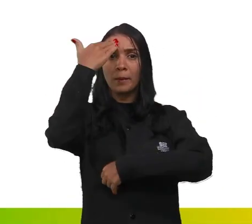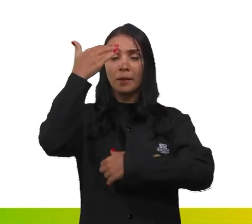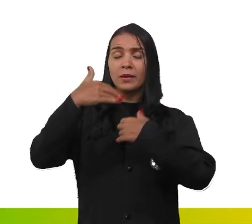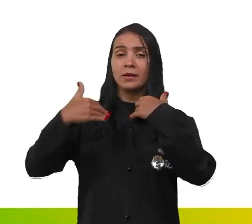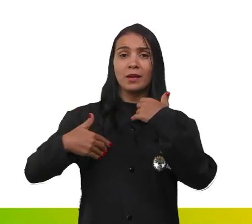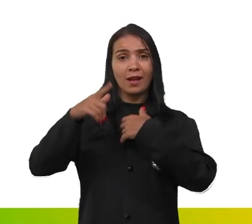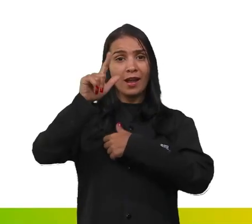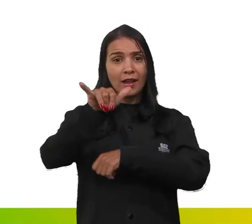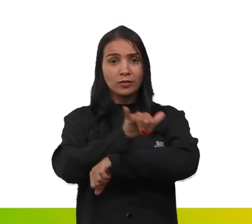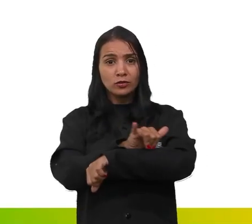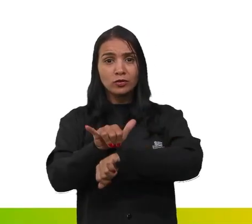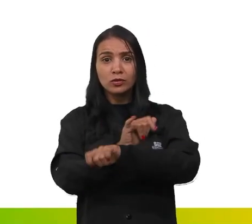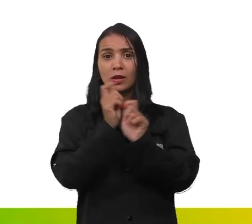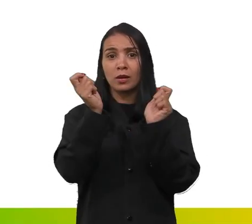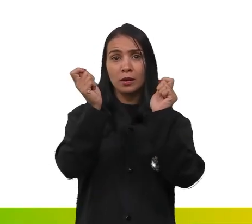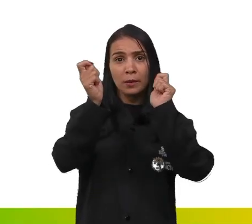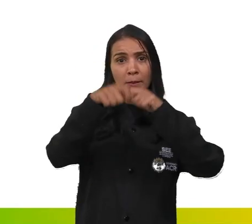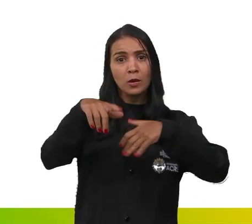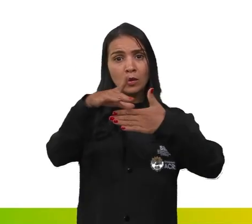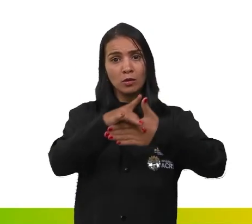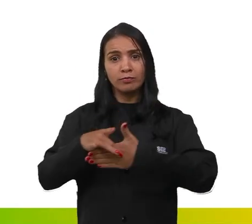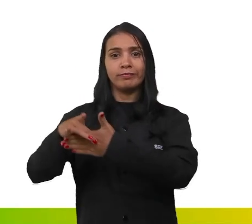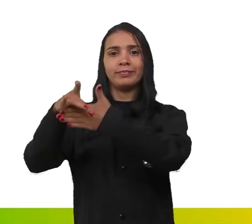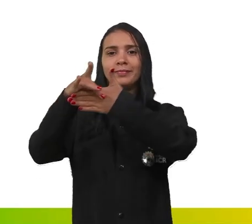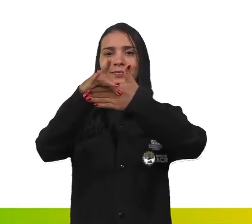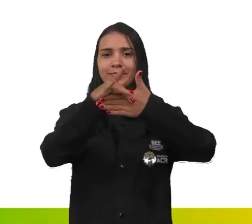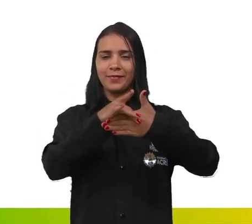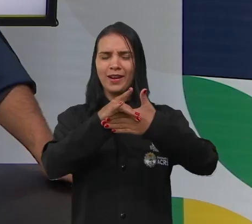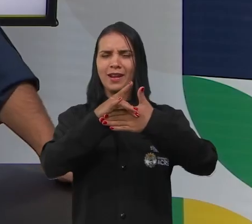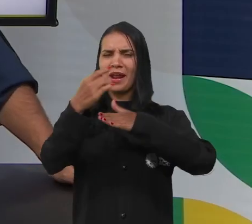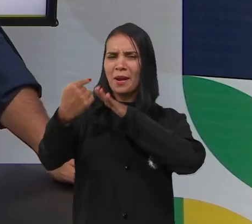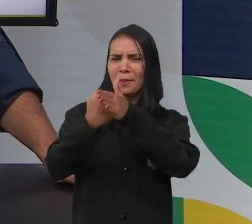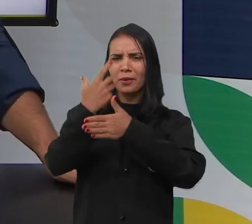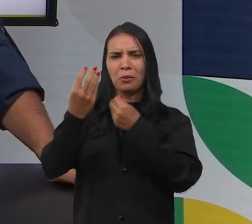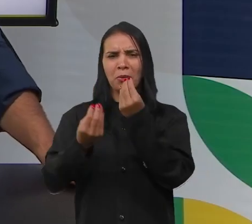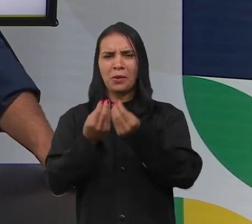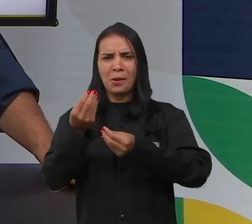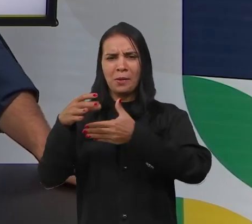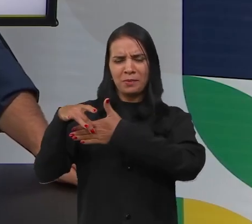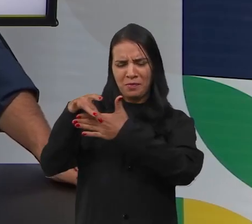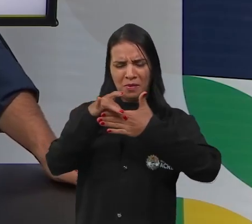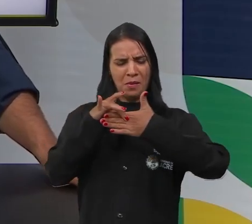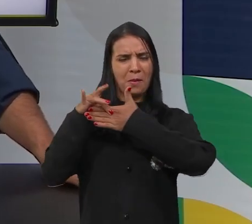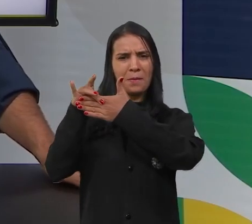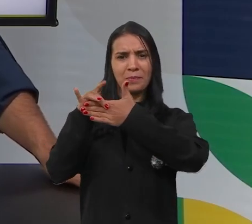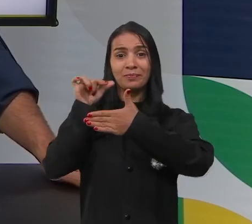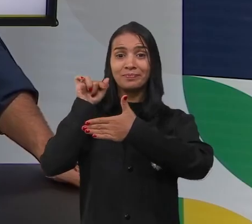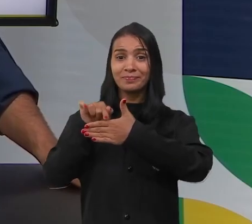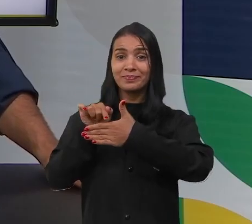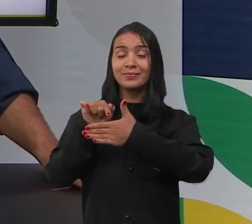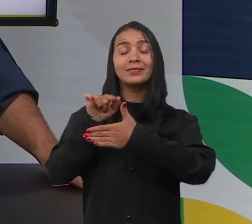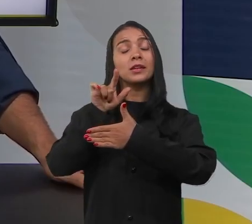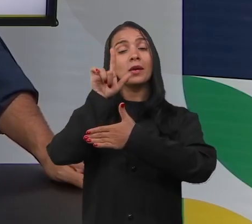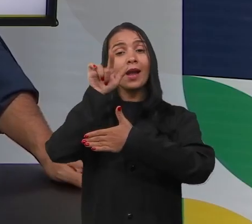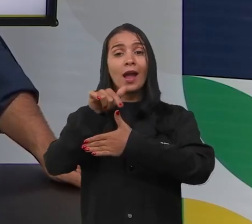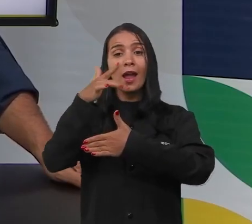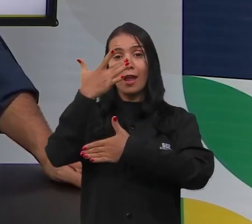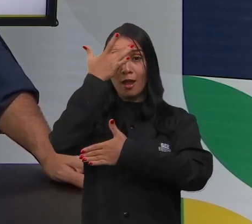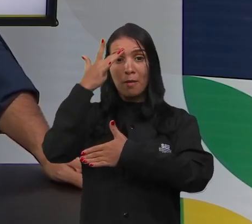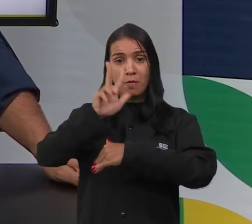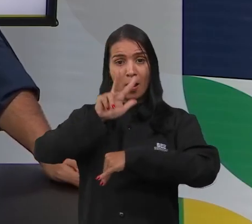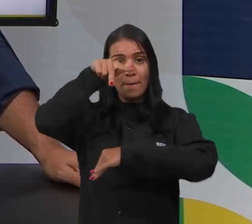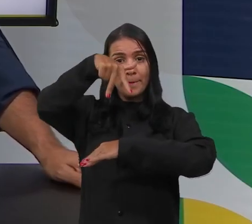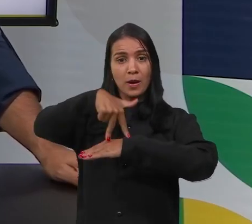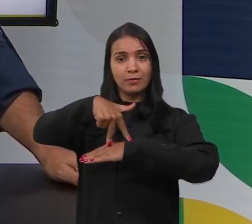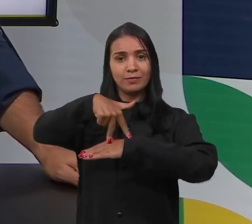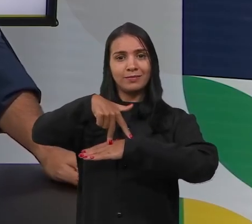o exercício do protagonismo. Do protagonismo, professor, como assim? Protagonismo é quando você se coloca à frente da